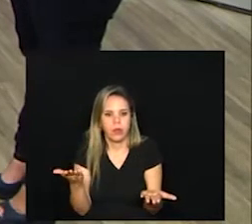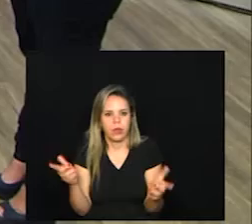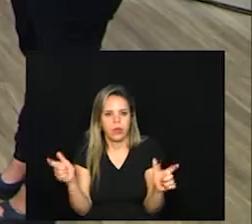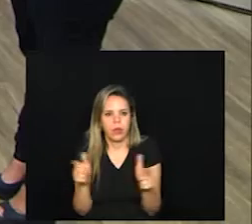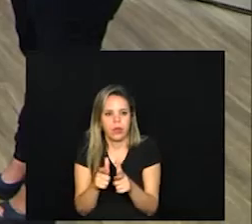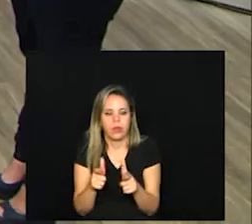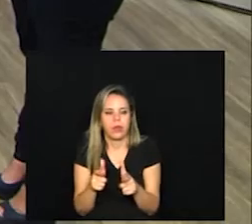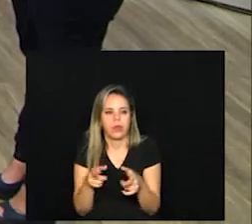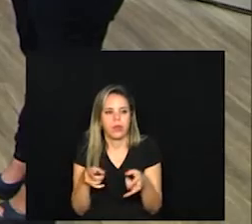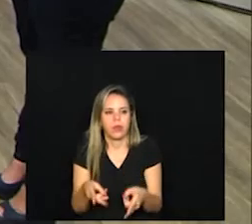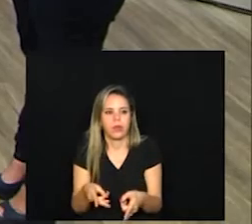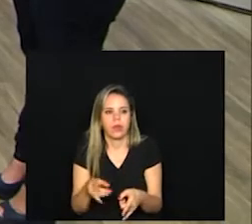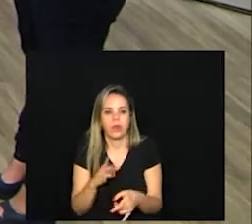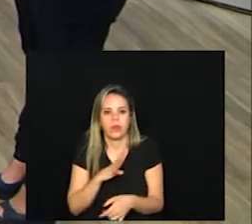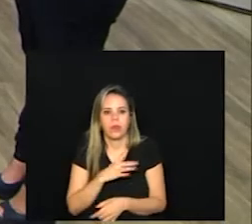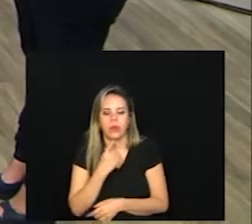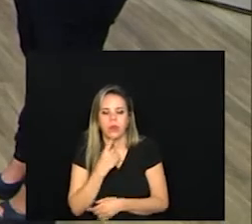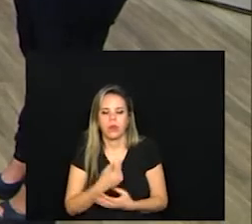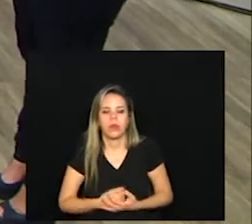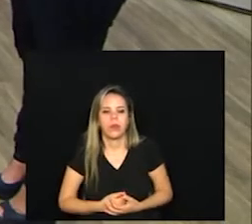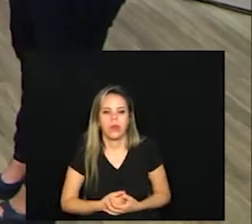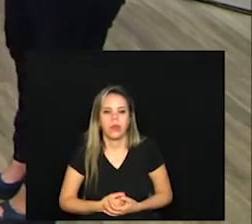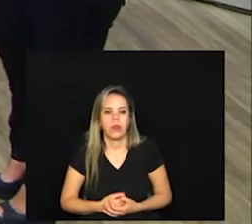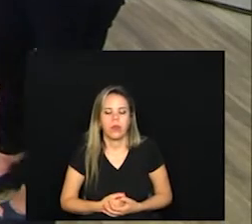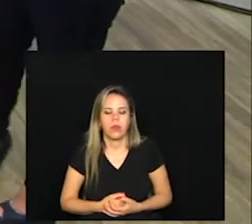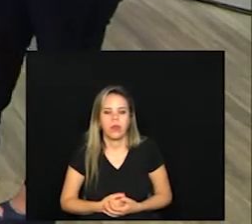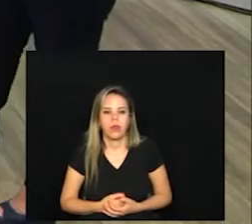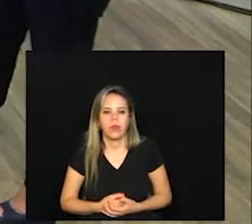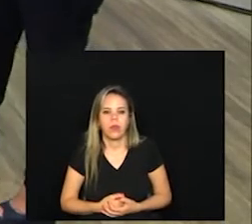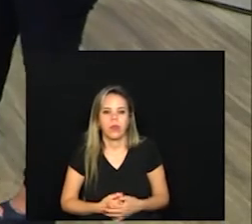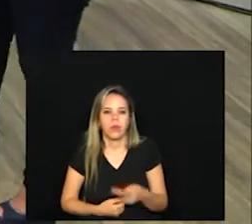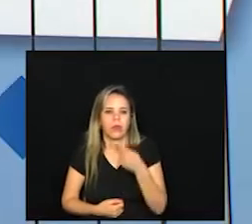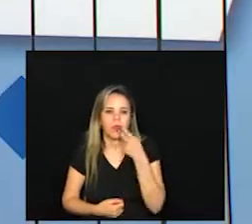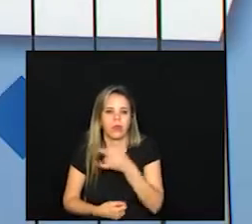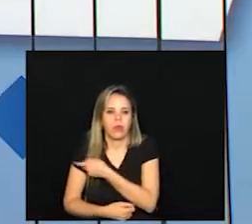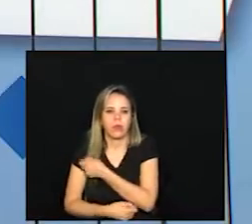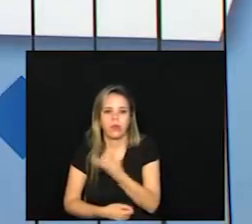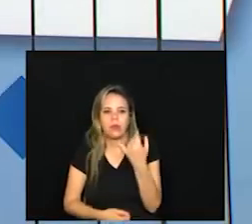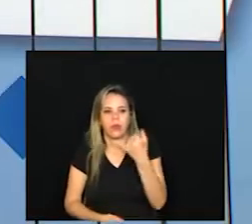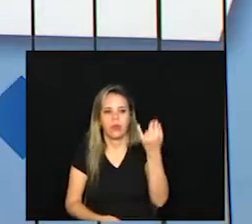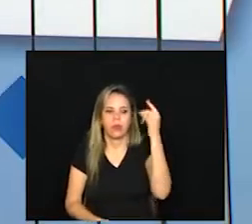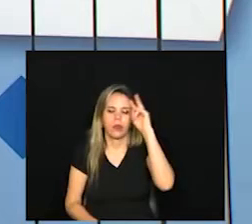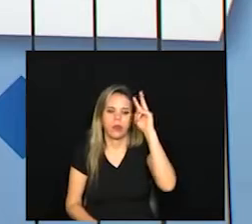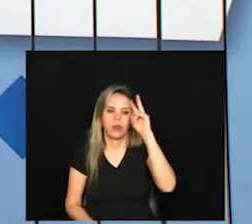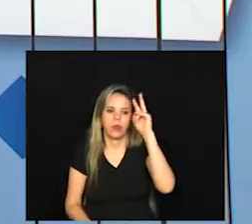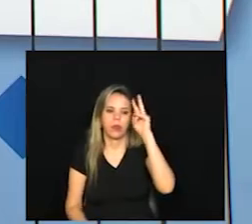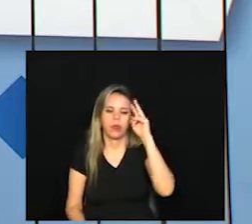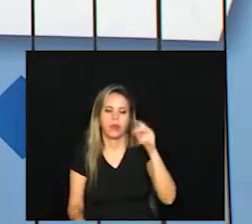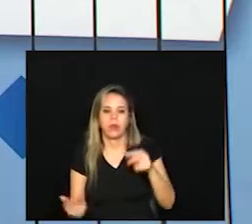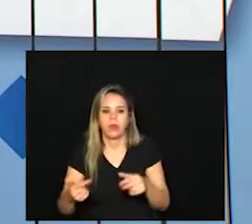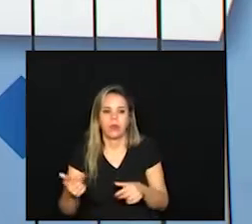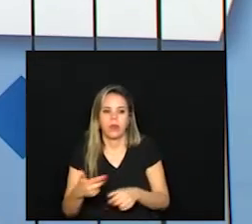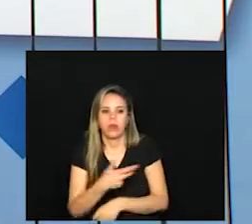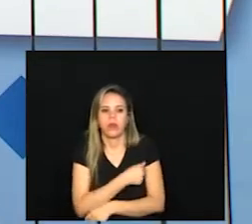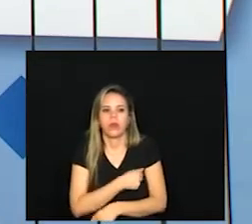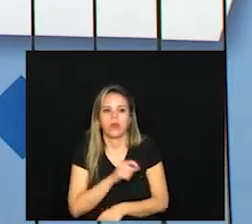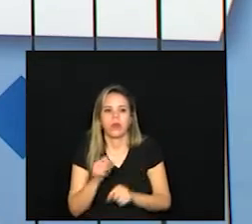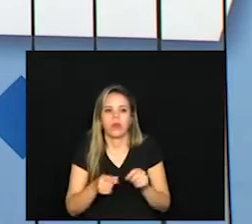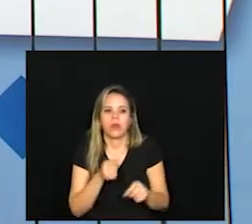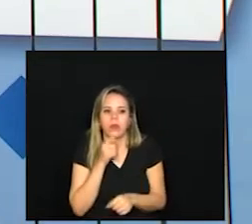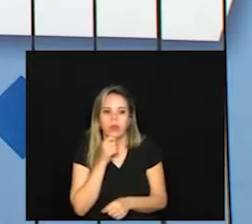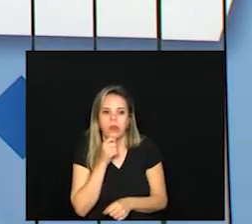na taxa de leitos na cidade de Campinas. E quando a gente fala da vacinação, importante lembrar que a segunda dose, para quem